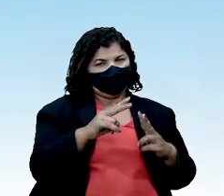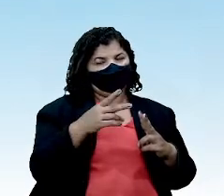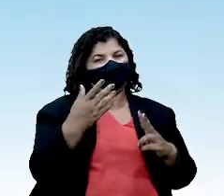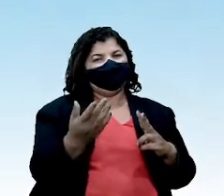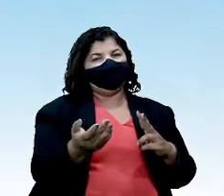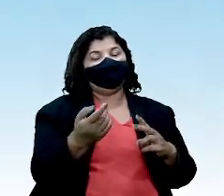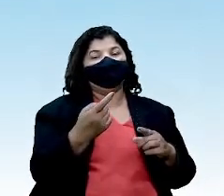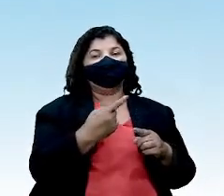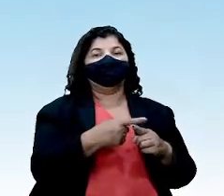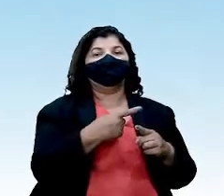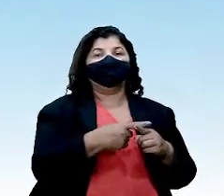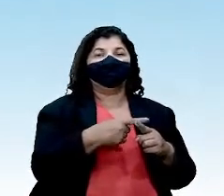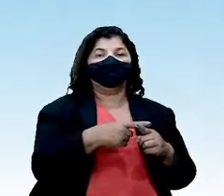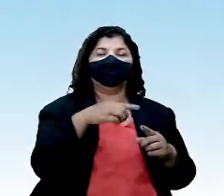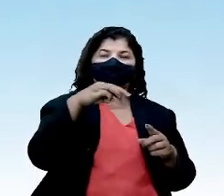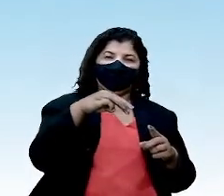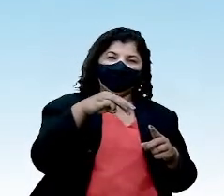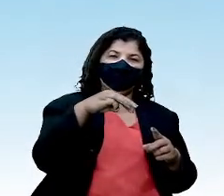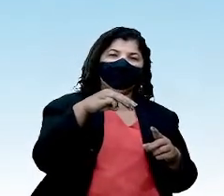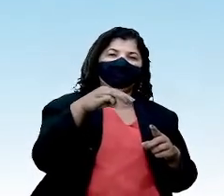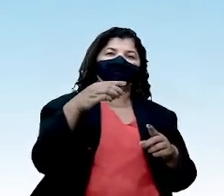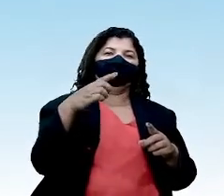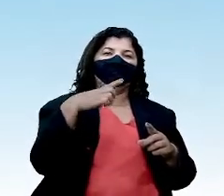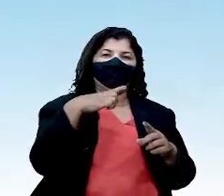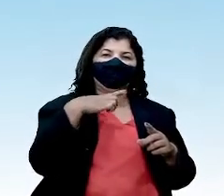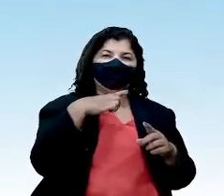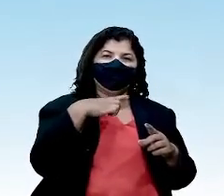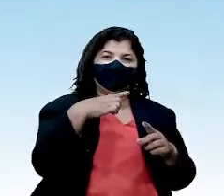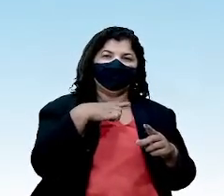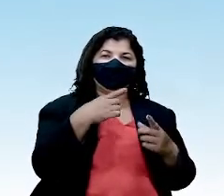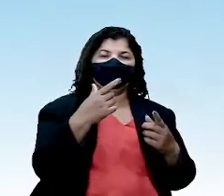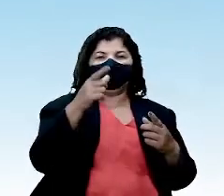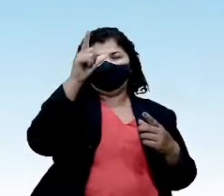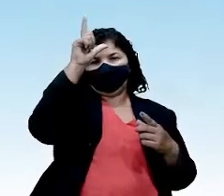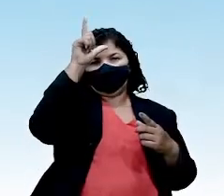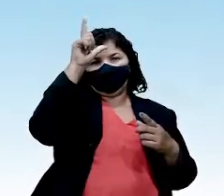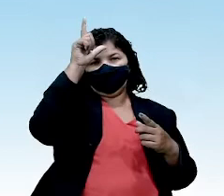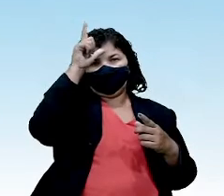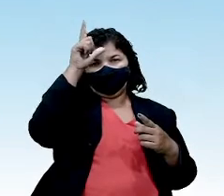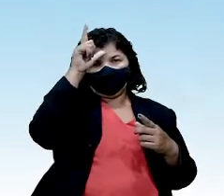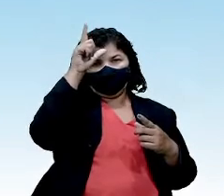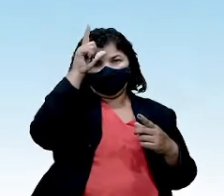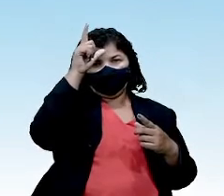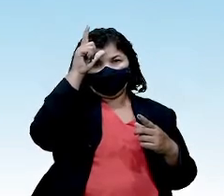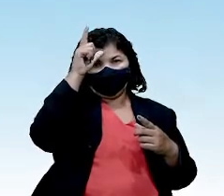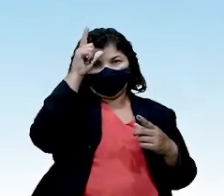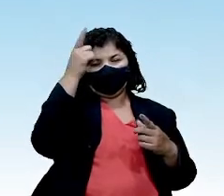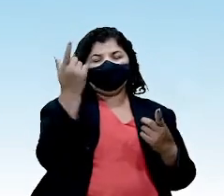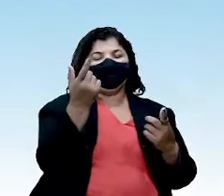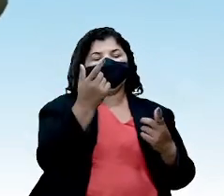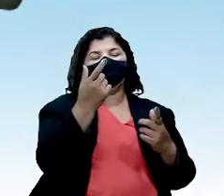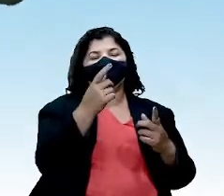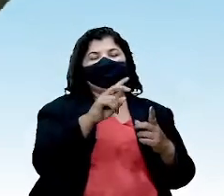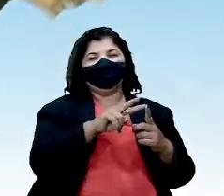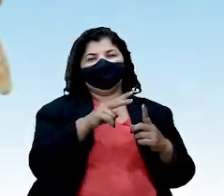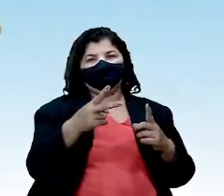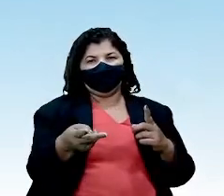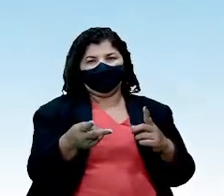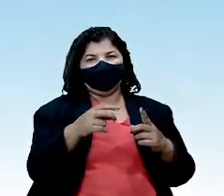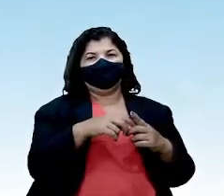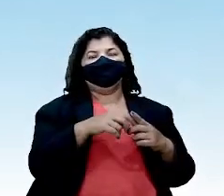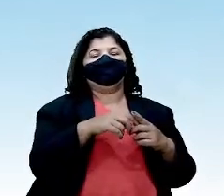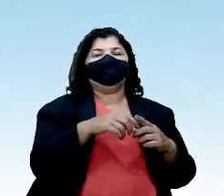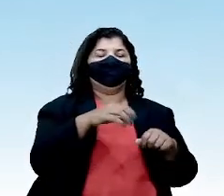quê? Mercantilismo, o termo deriva de quê? Do alemão mercantilus. A monarquia